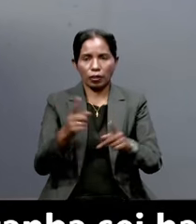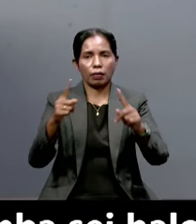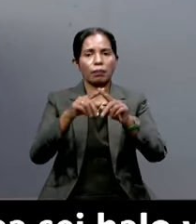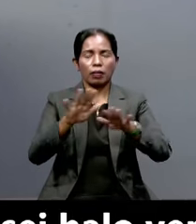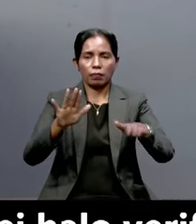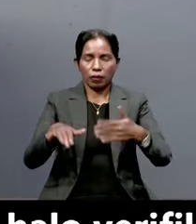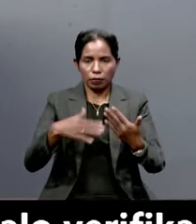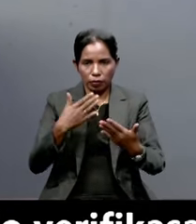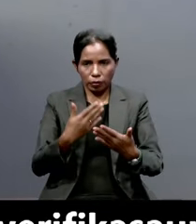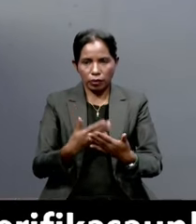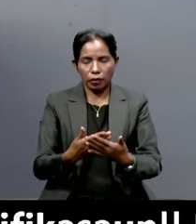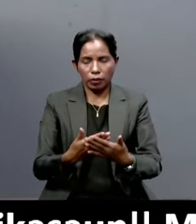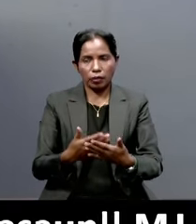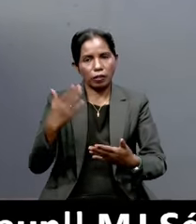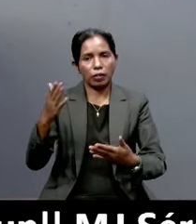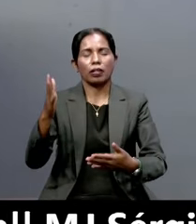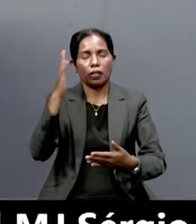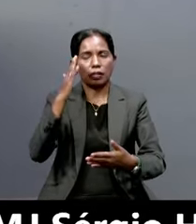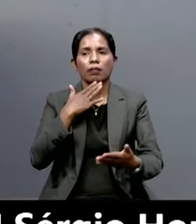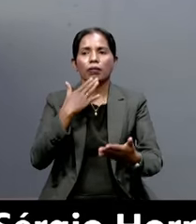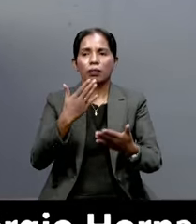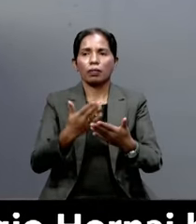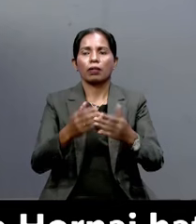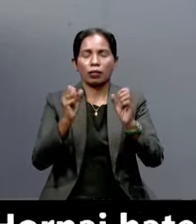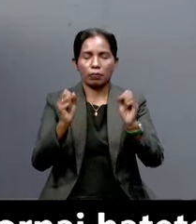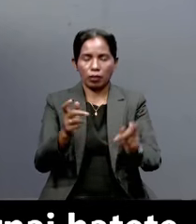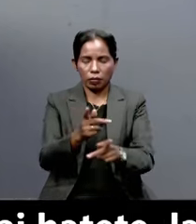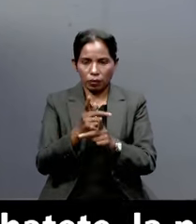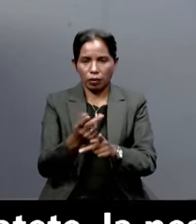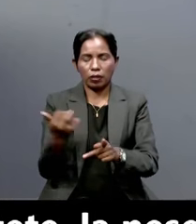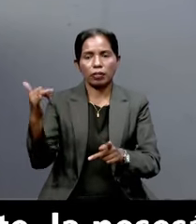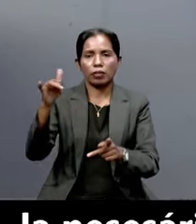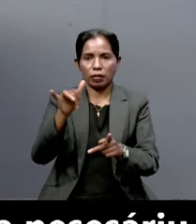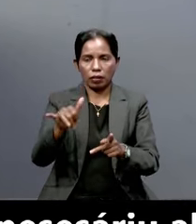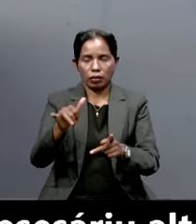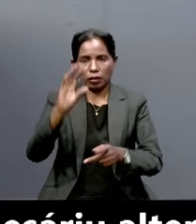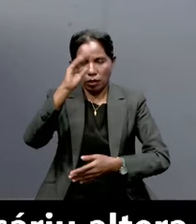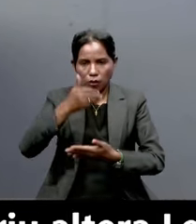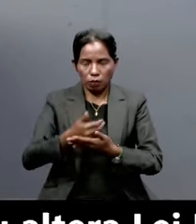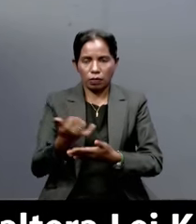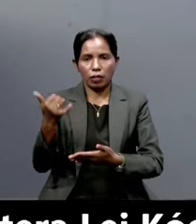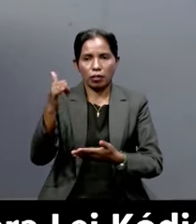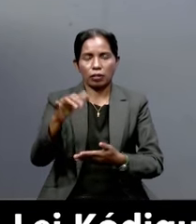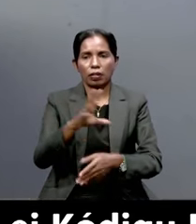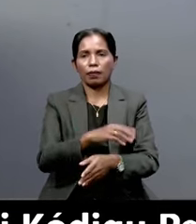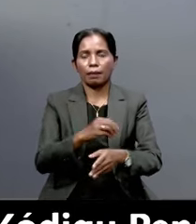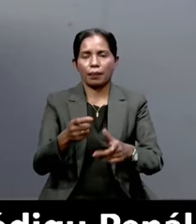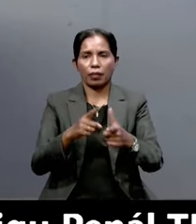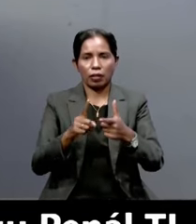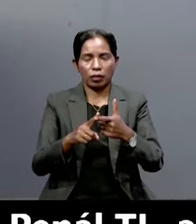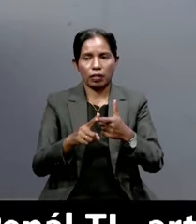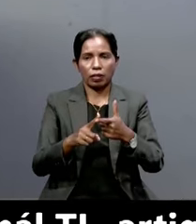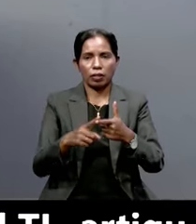sirne ia conhecimento dia kodi bele cuida sirne nia o ansire. Além de ne ita